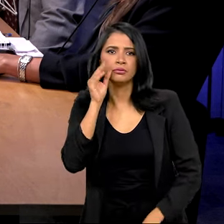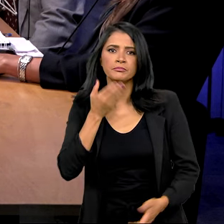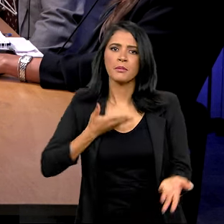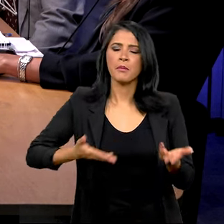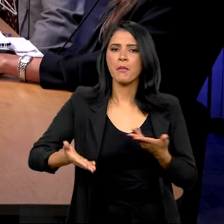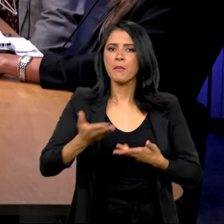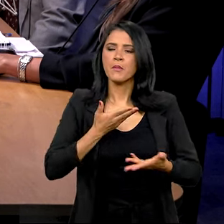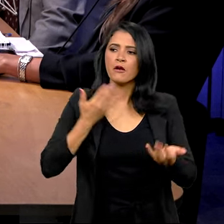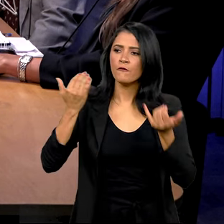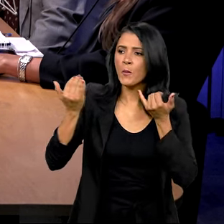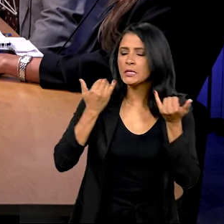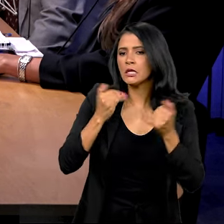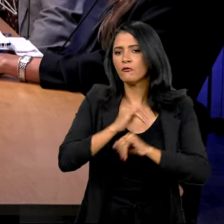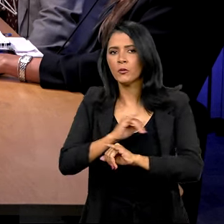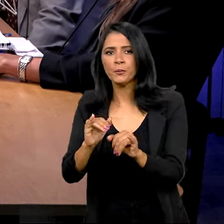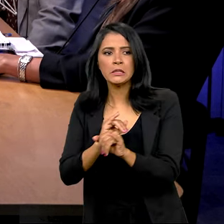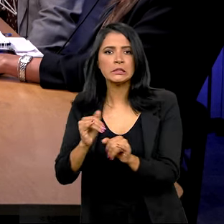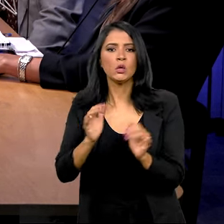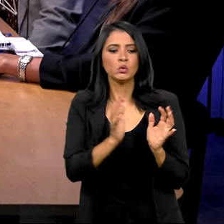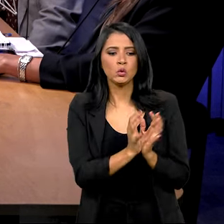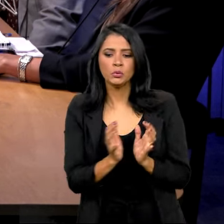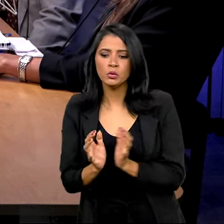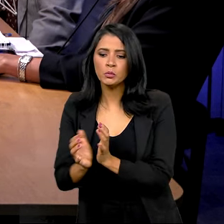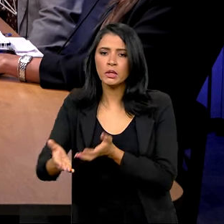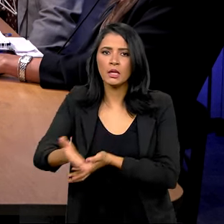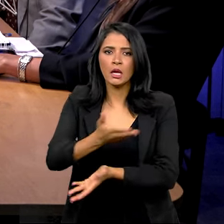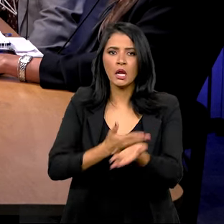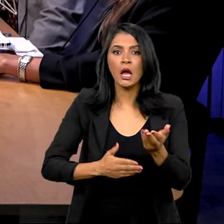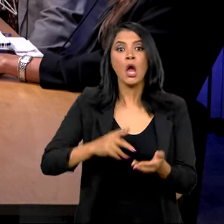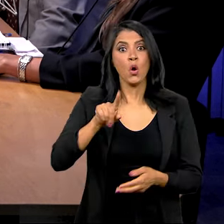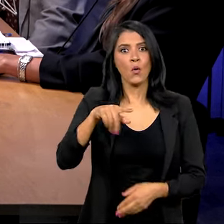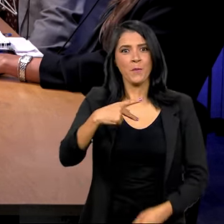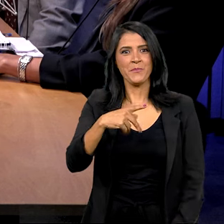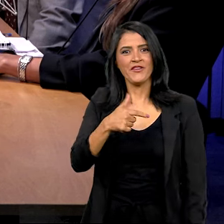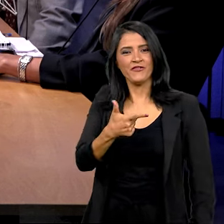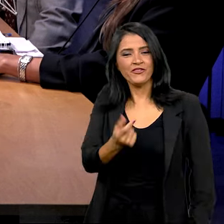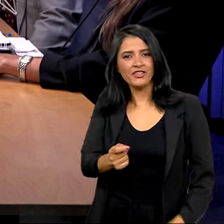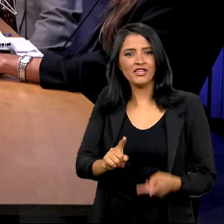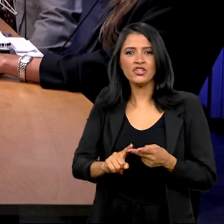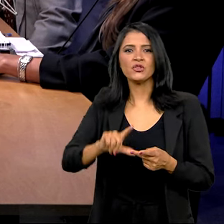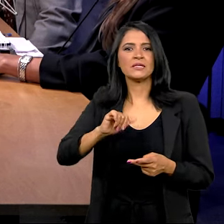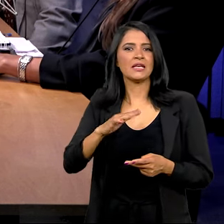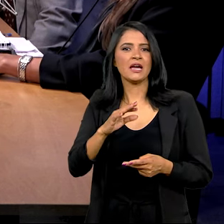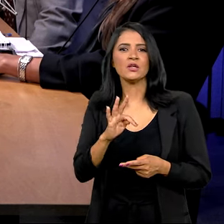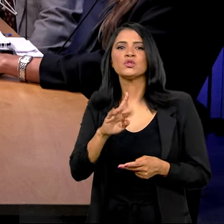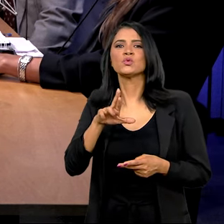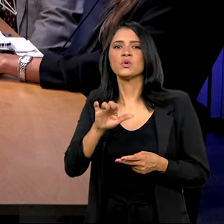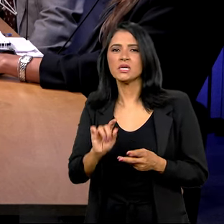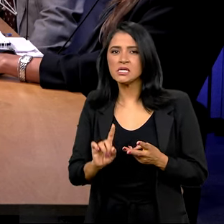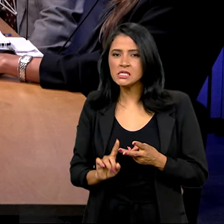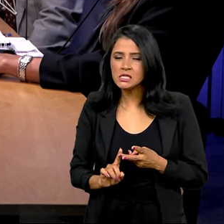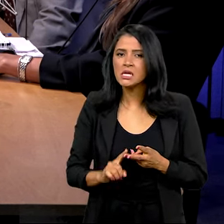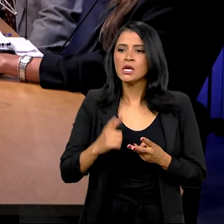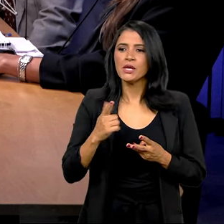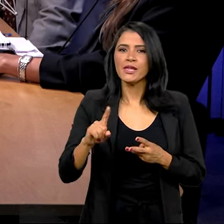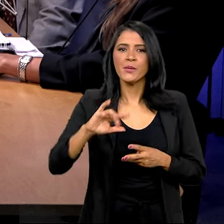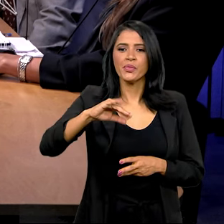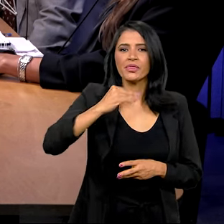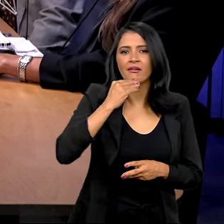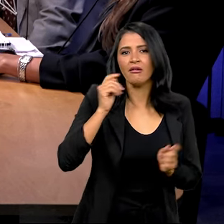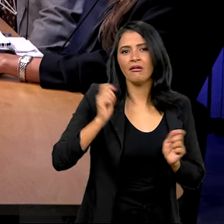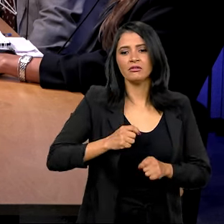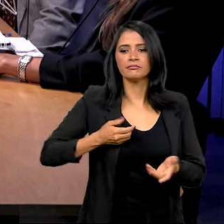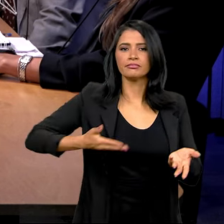socialização da informação entre os grupos de engajamento entre os quais o p20 o Science 20 também e sobretudo a